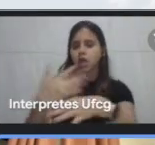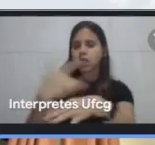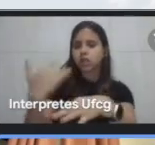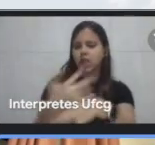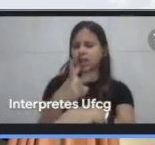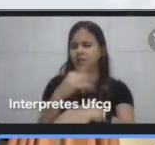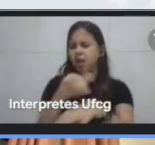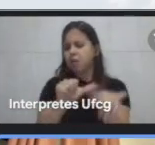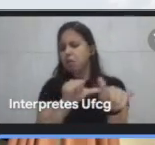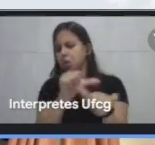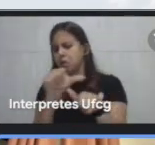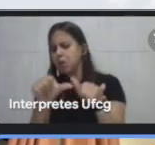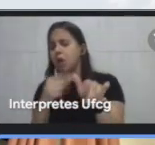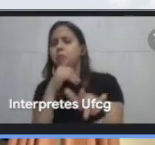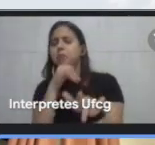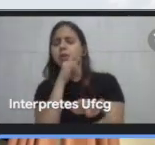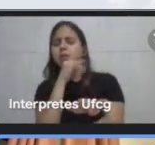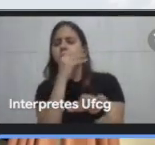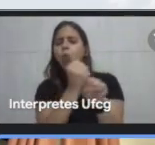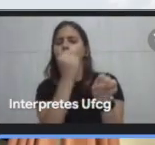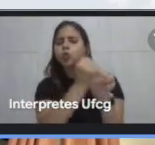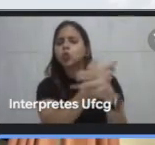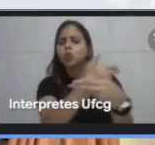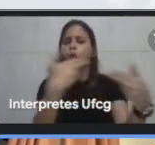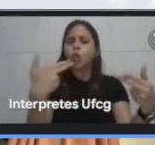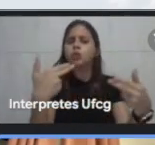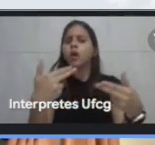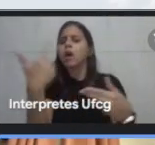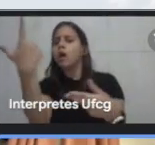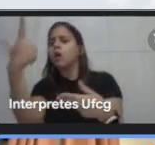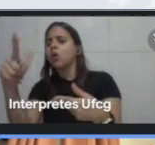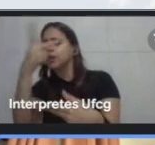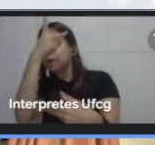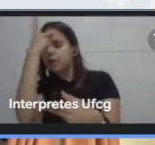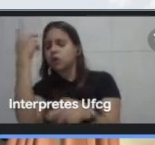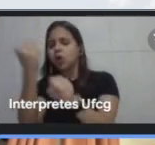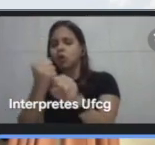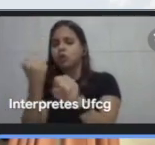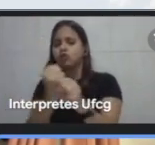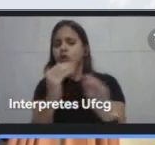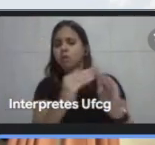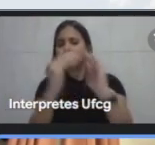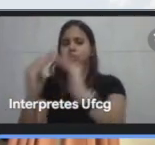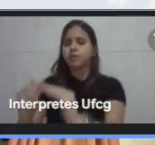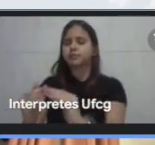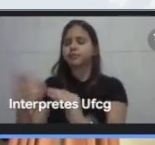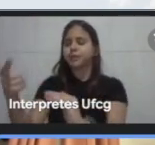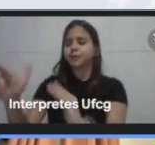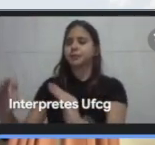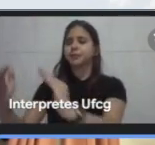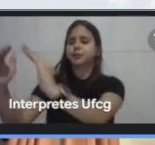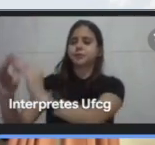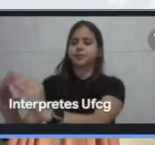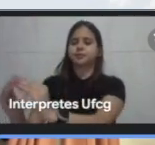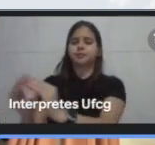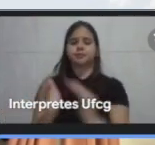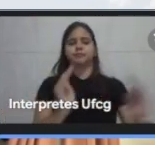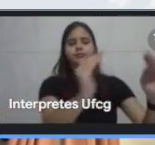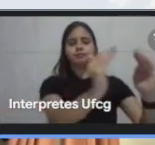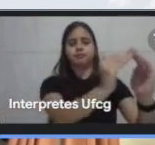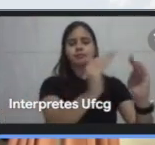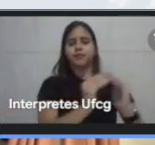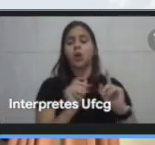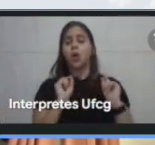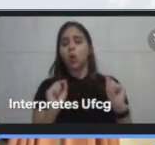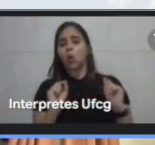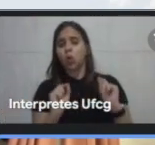tempo. Então, eu estou aqui construindo, vem outra pessoa constrói do meu lado, vem outra pessoa constrói do outro lado. Então, tudo isso acaba fazendo um efeito